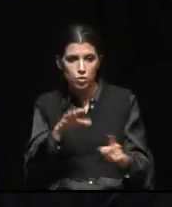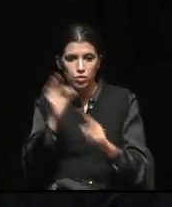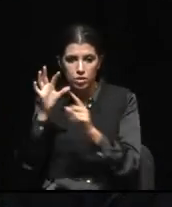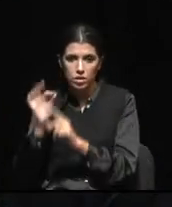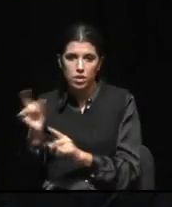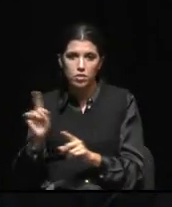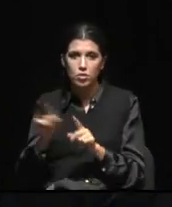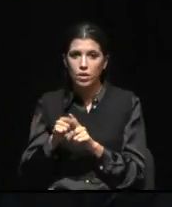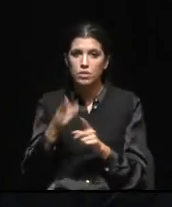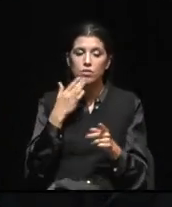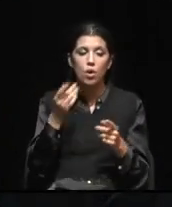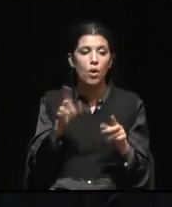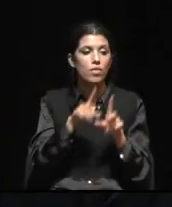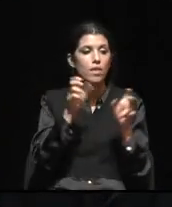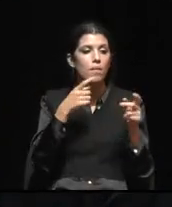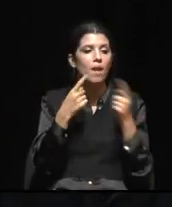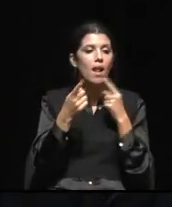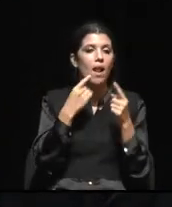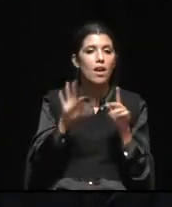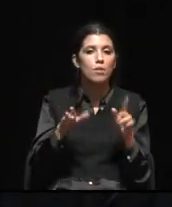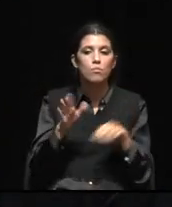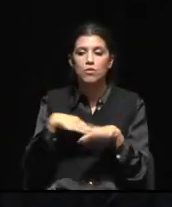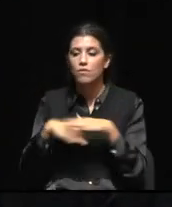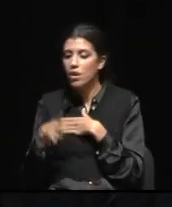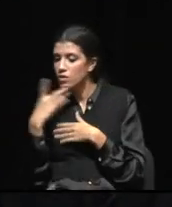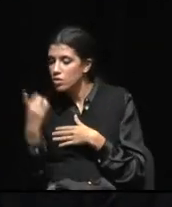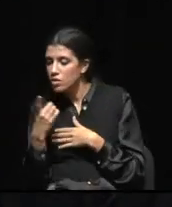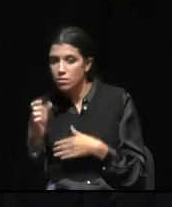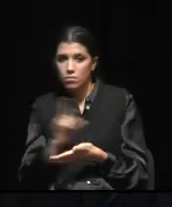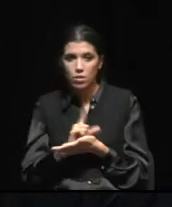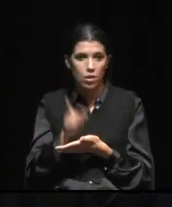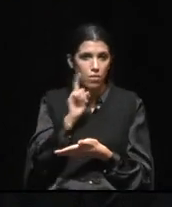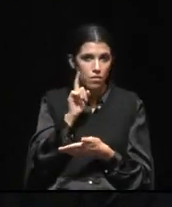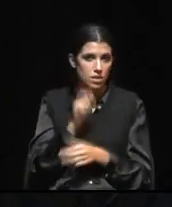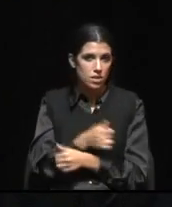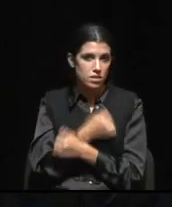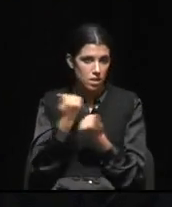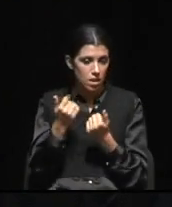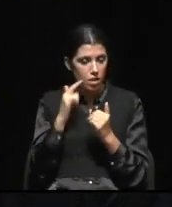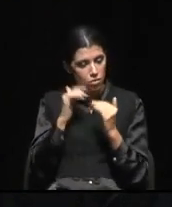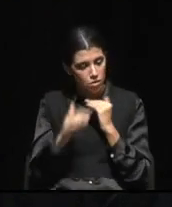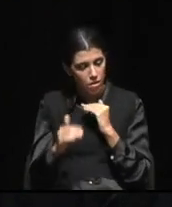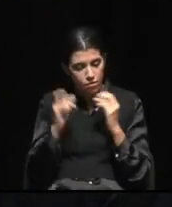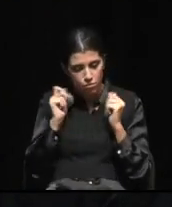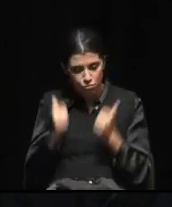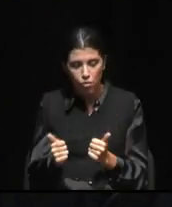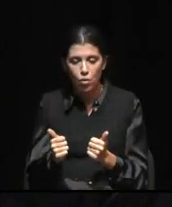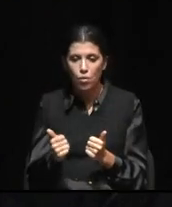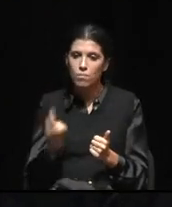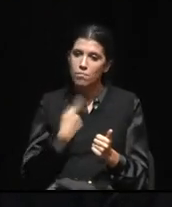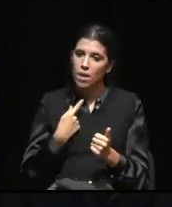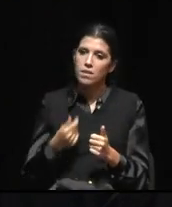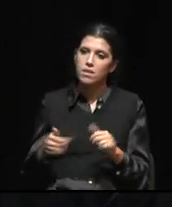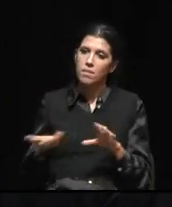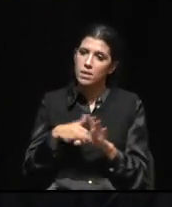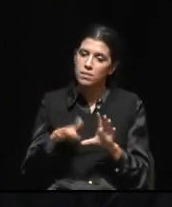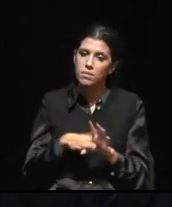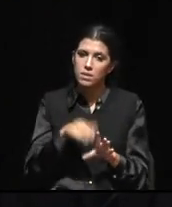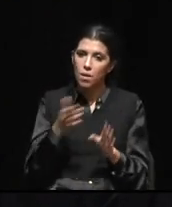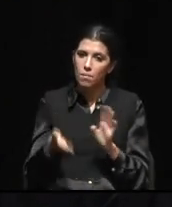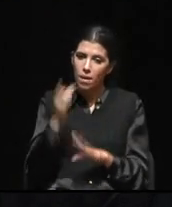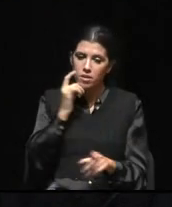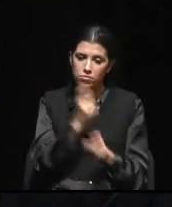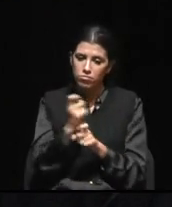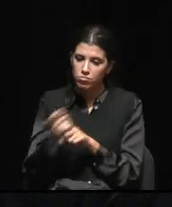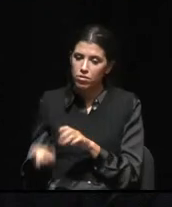apenas como propaganda para o livre a defesa de uma cidade mais sustentável e duradora passa igualmente por uma cidade mais participada e mais